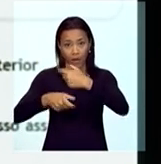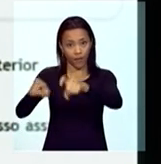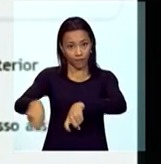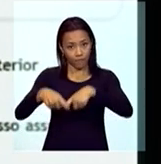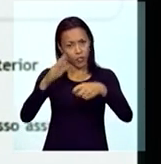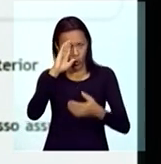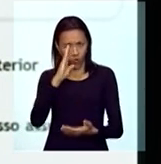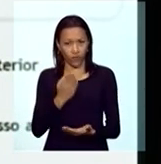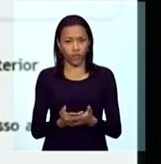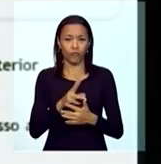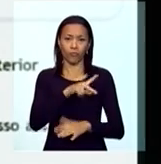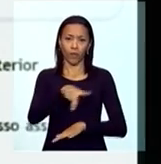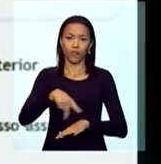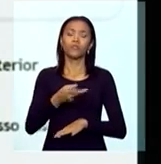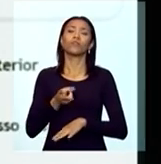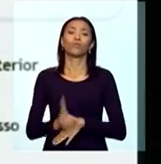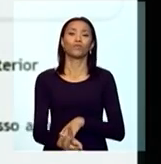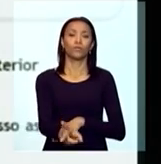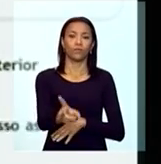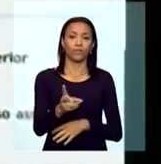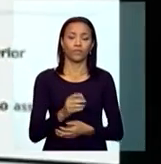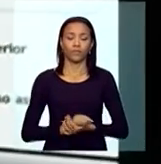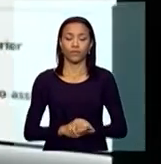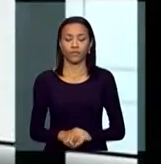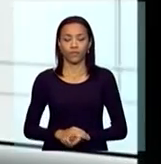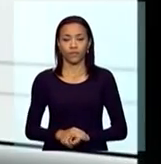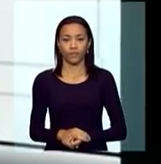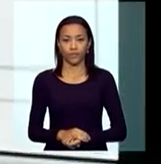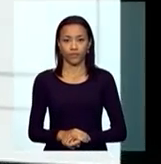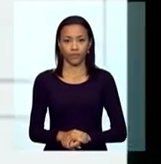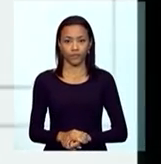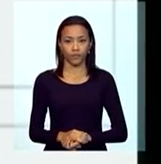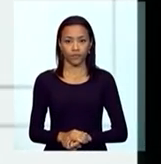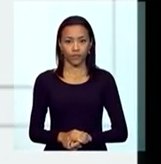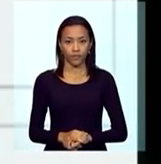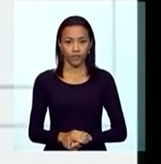no país e continuam confiando. Vamos lá.